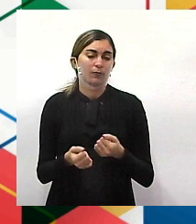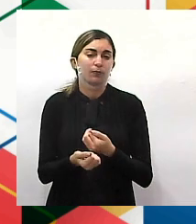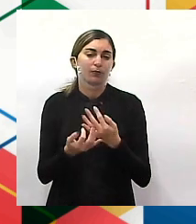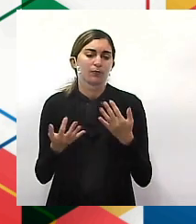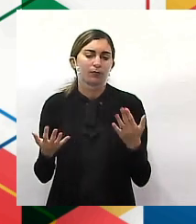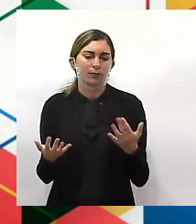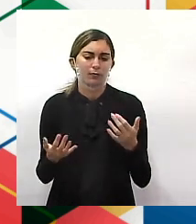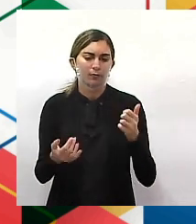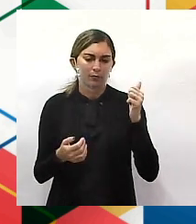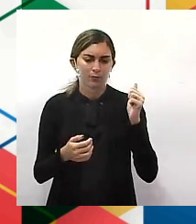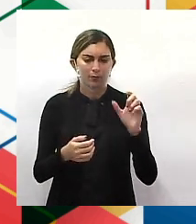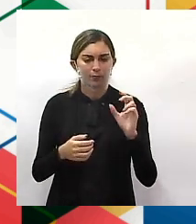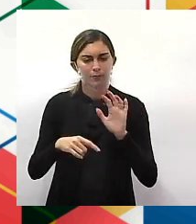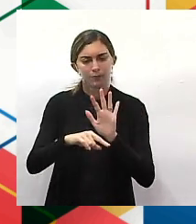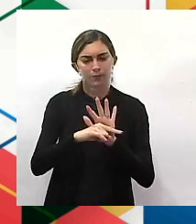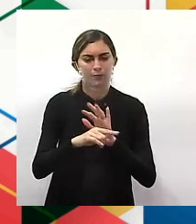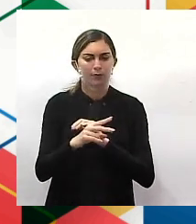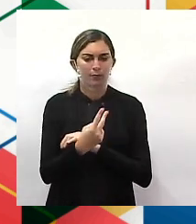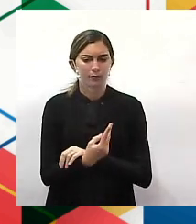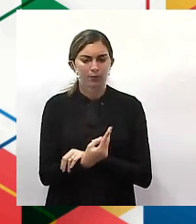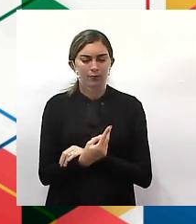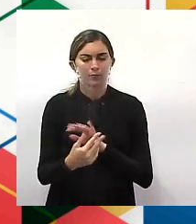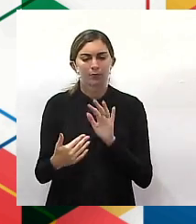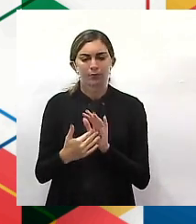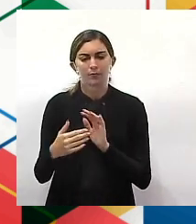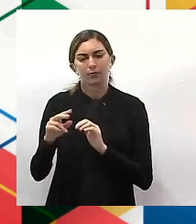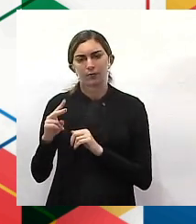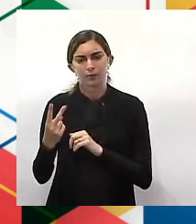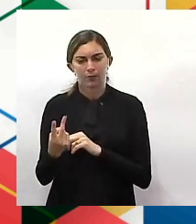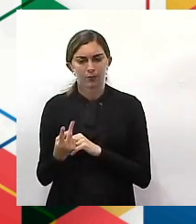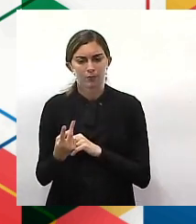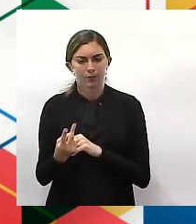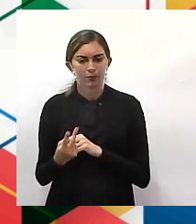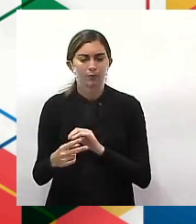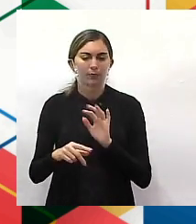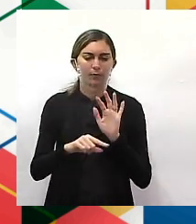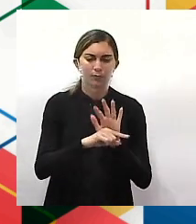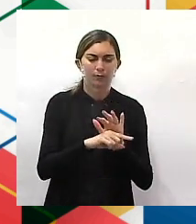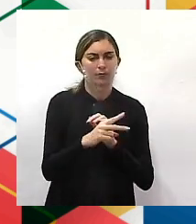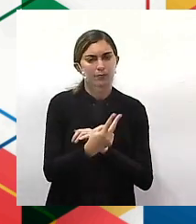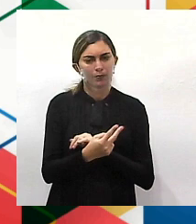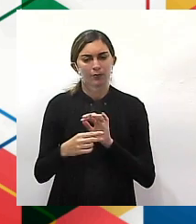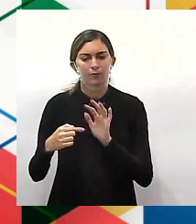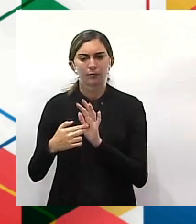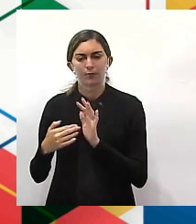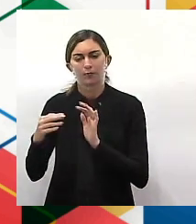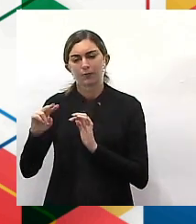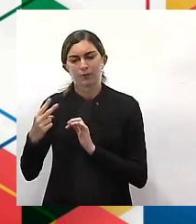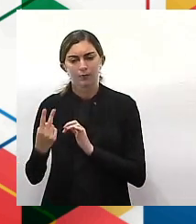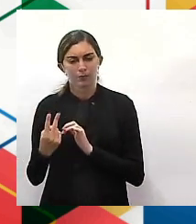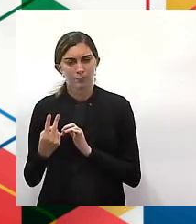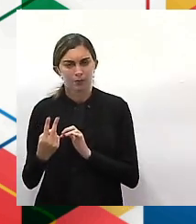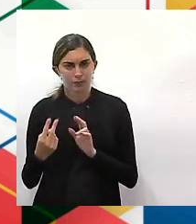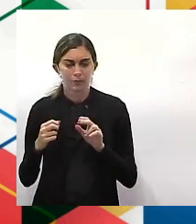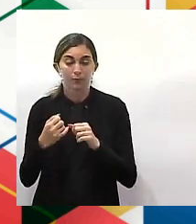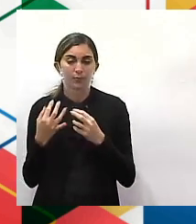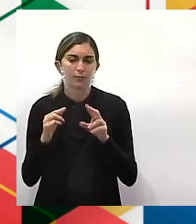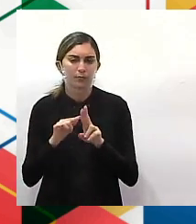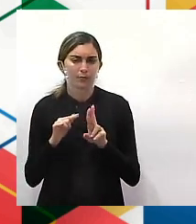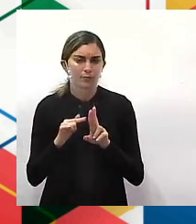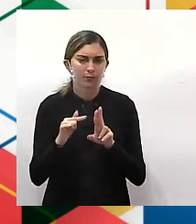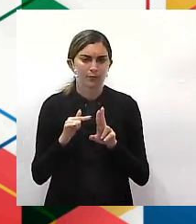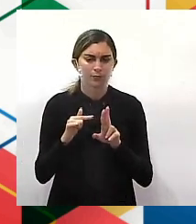quanto? De menos 2 a 2. De menos 2 a 2 você anda quantas unidades? E